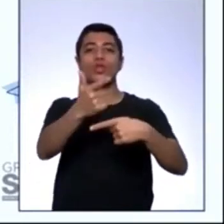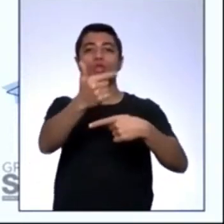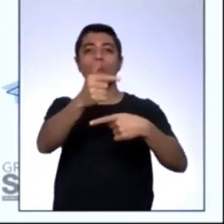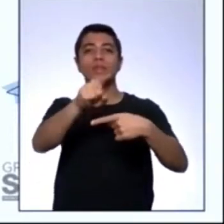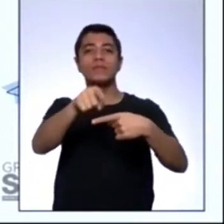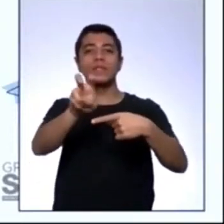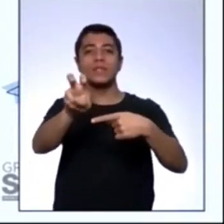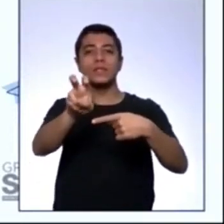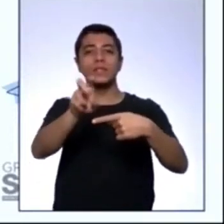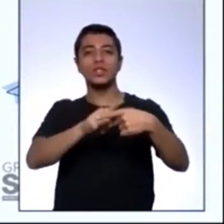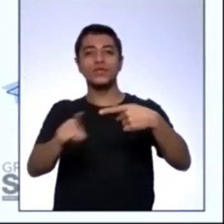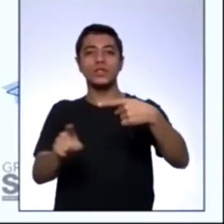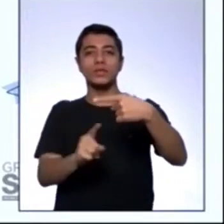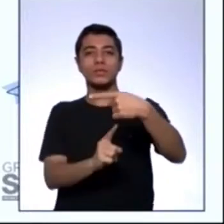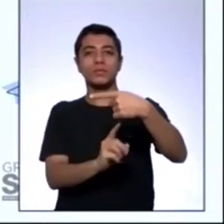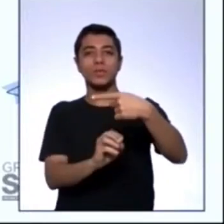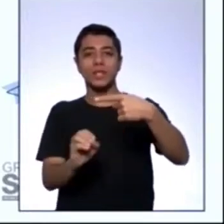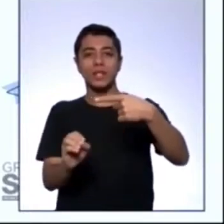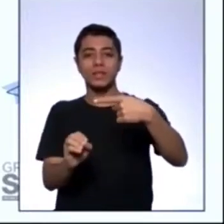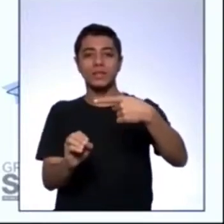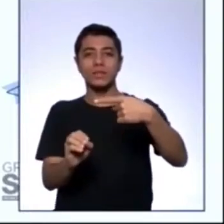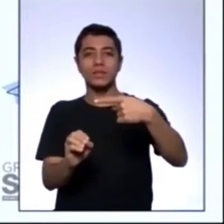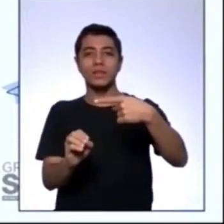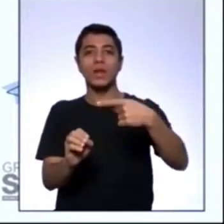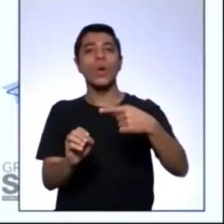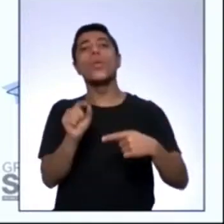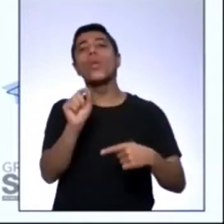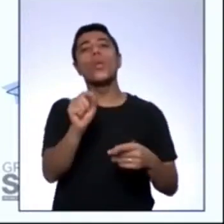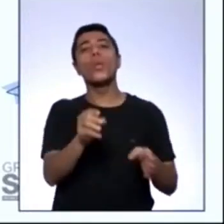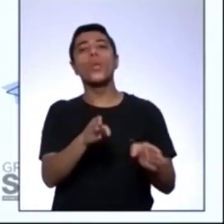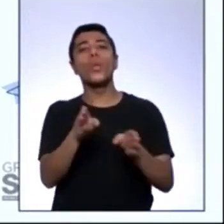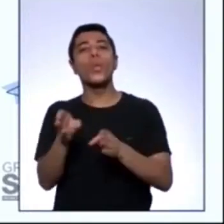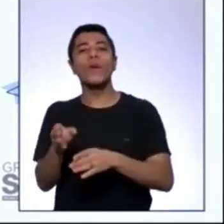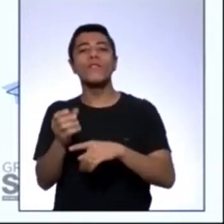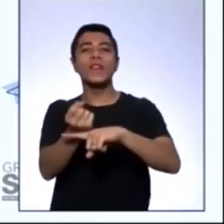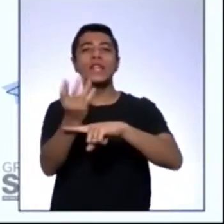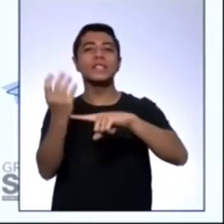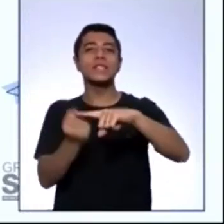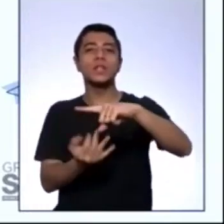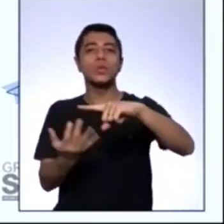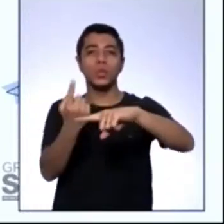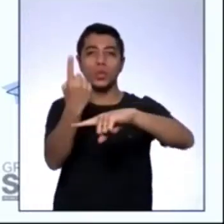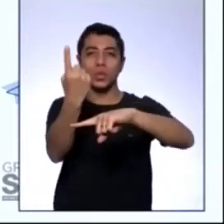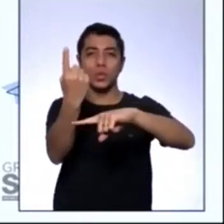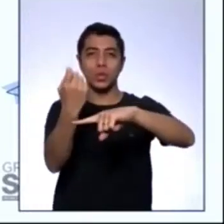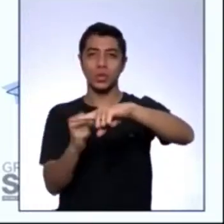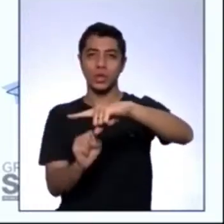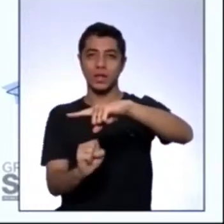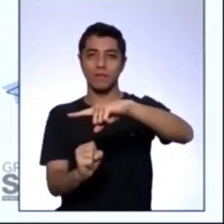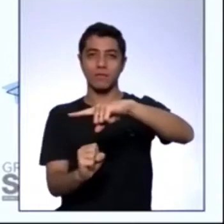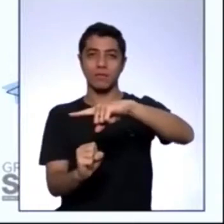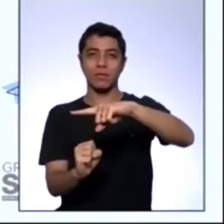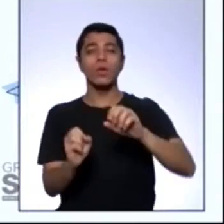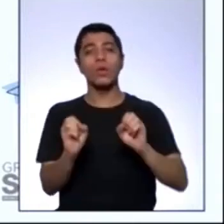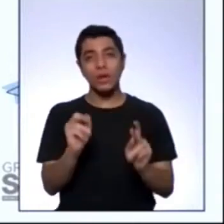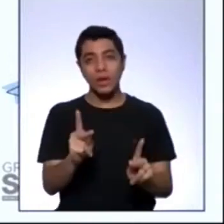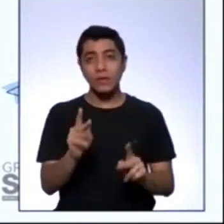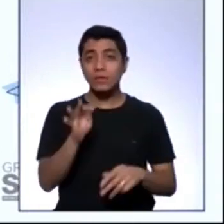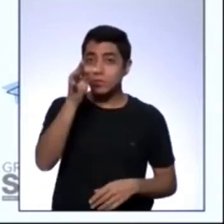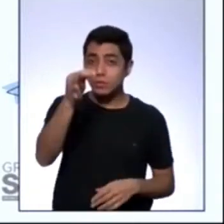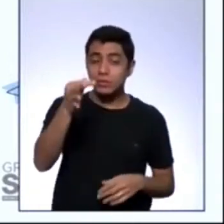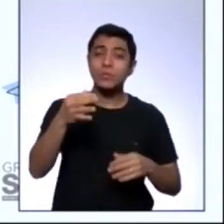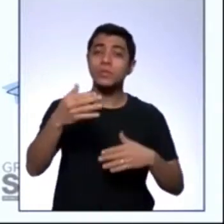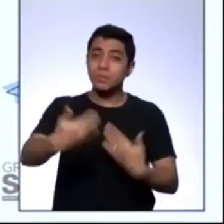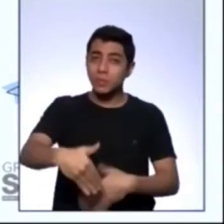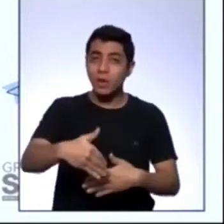0,125 que é a fração um oitavo então tem repente você vai se lembrar na prova que o